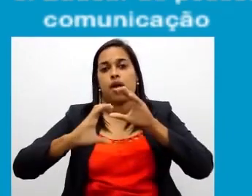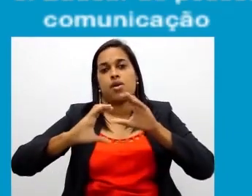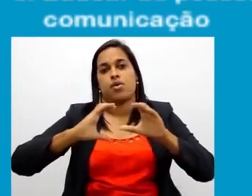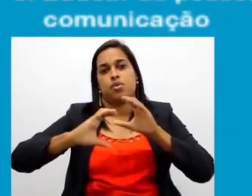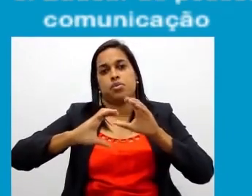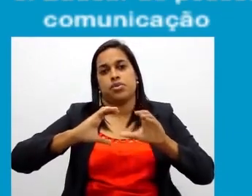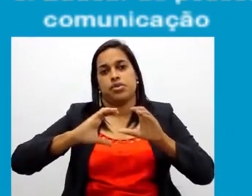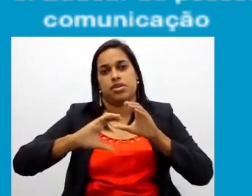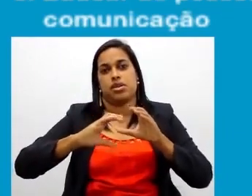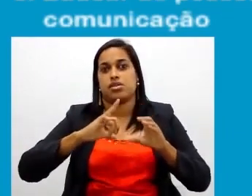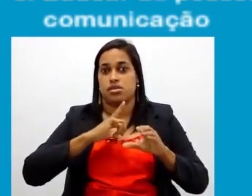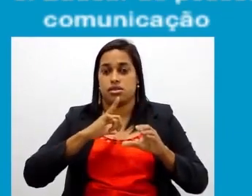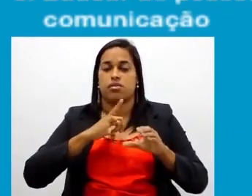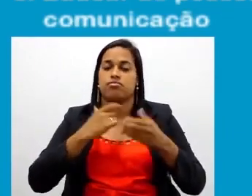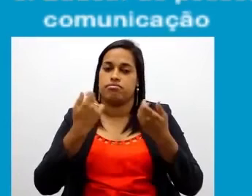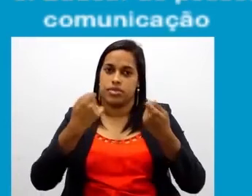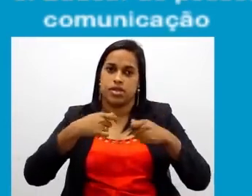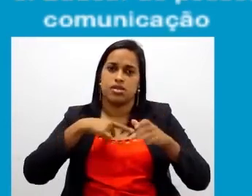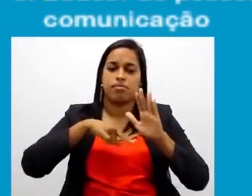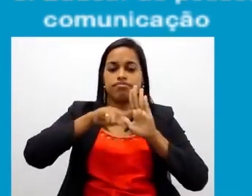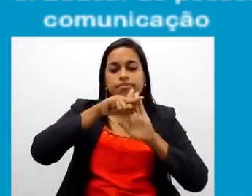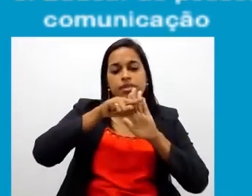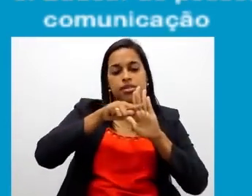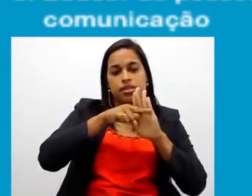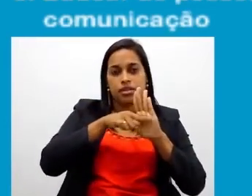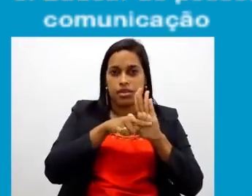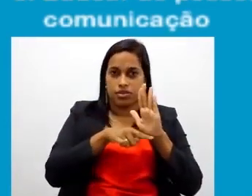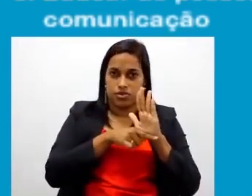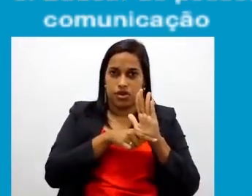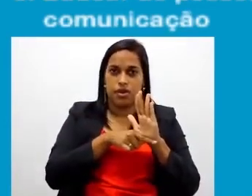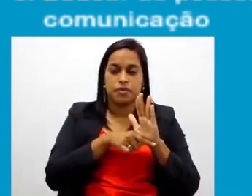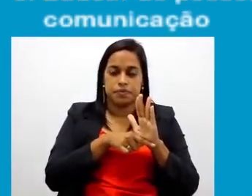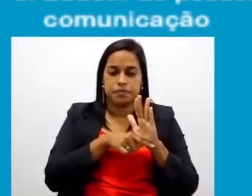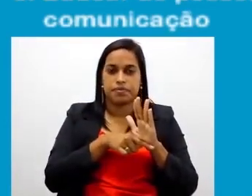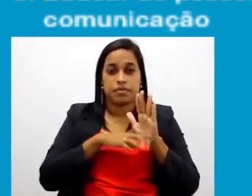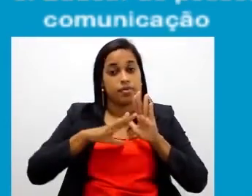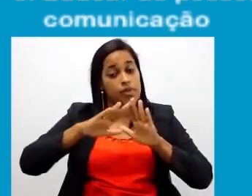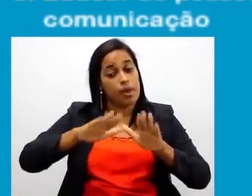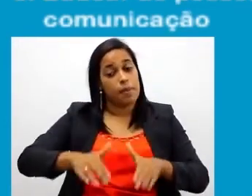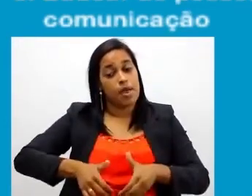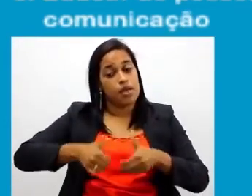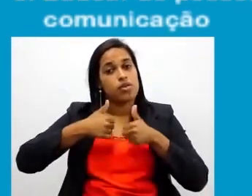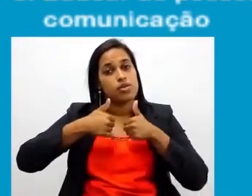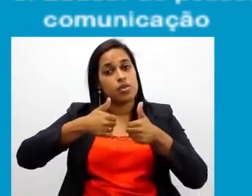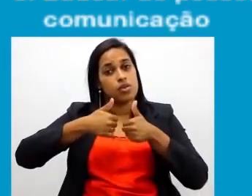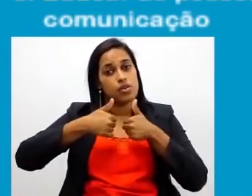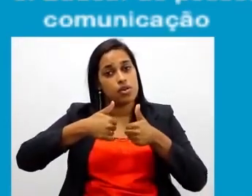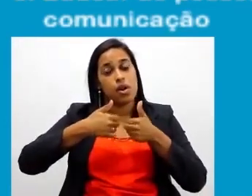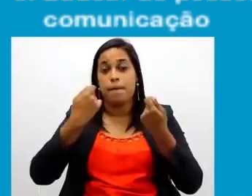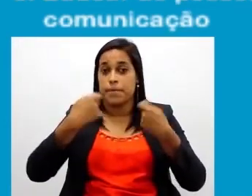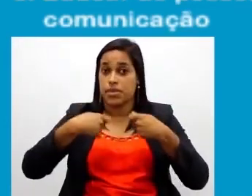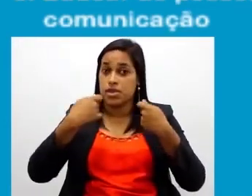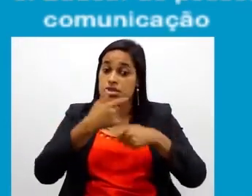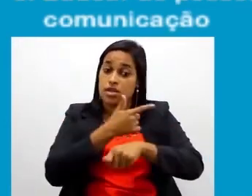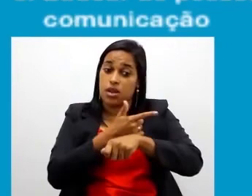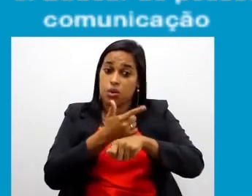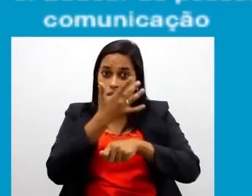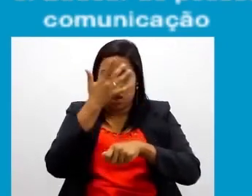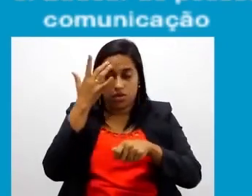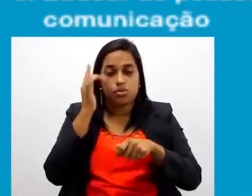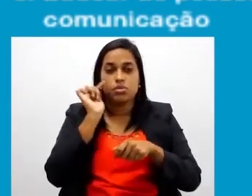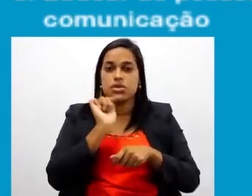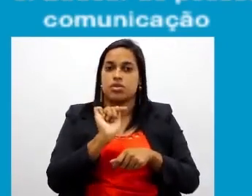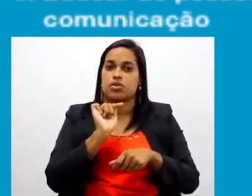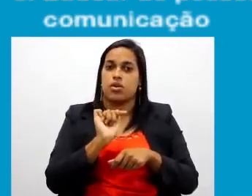comunicação. Ela tem um caminho a percorrer. Eu preciso planejar isso. E acima de tudo, e melhor de tudo, é que eu preciso educar